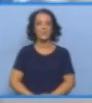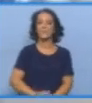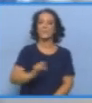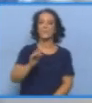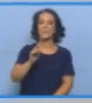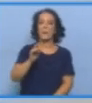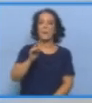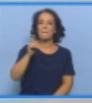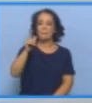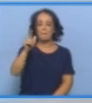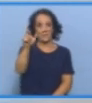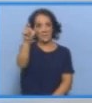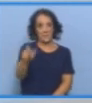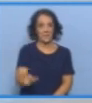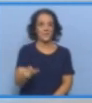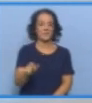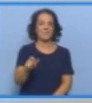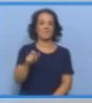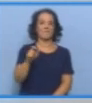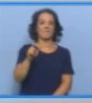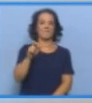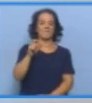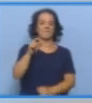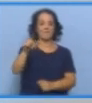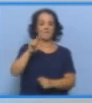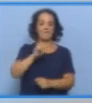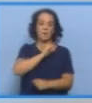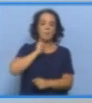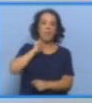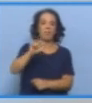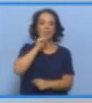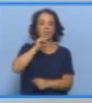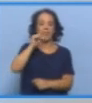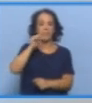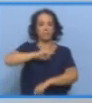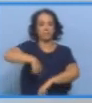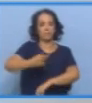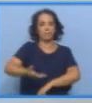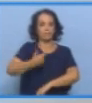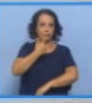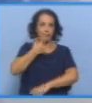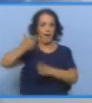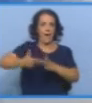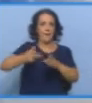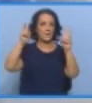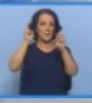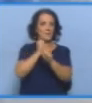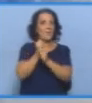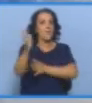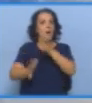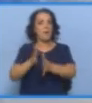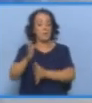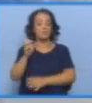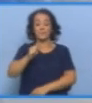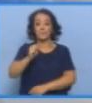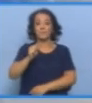era um desses padres operários, não é? Sacerdotes que passavam muito do seu tempo na fábrica. Sim, sacerdotes que encontravam o mundo